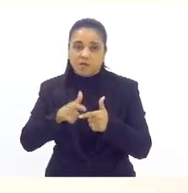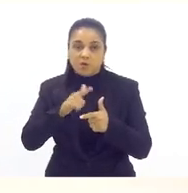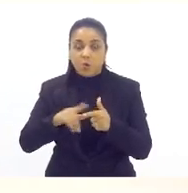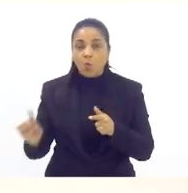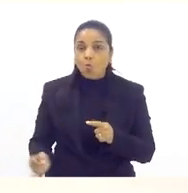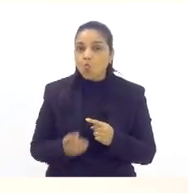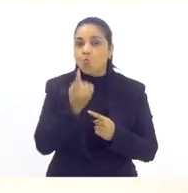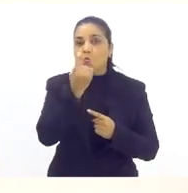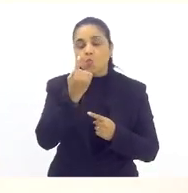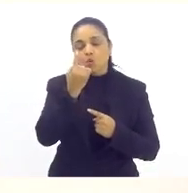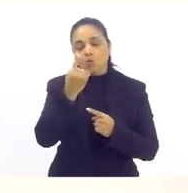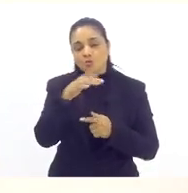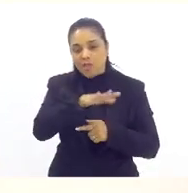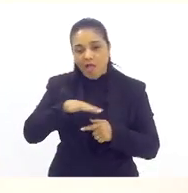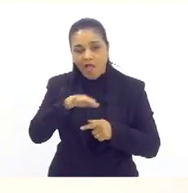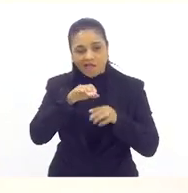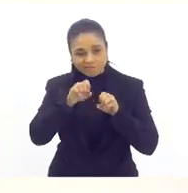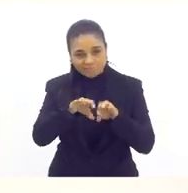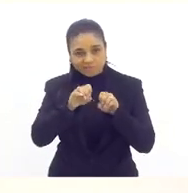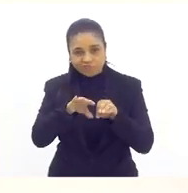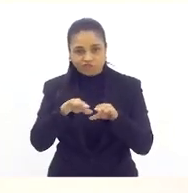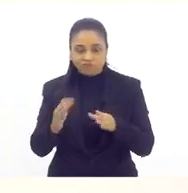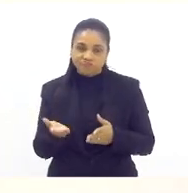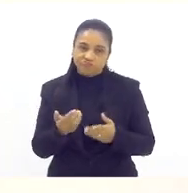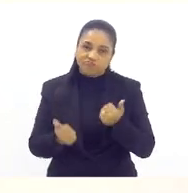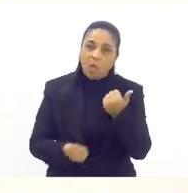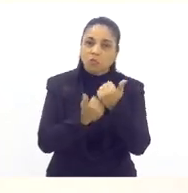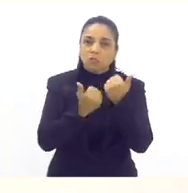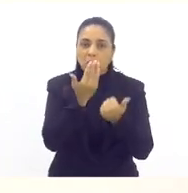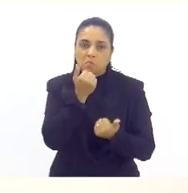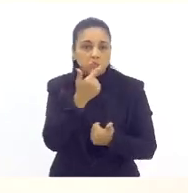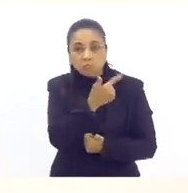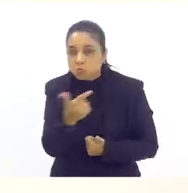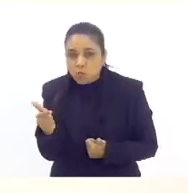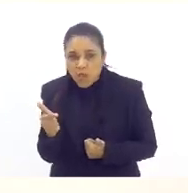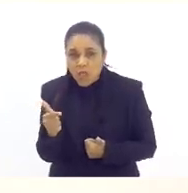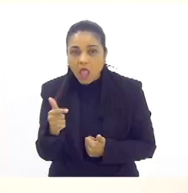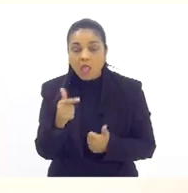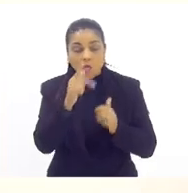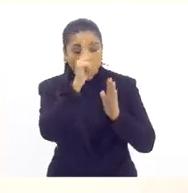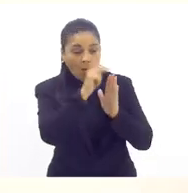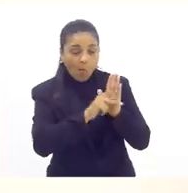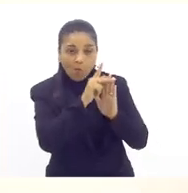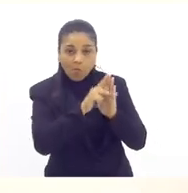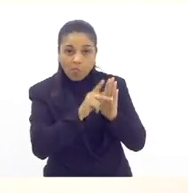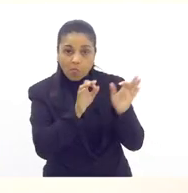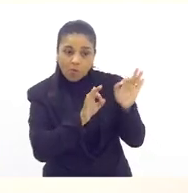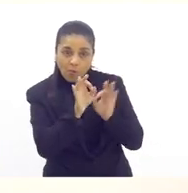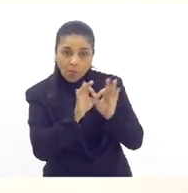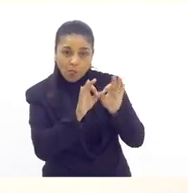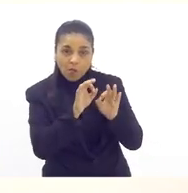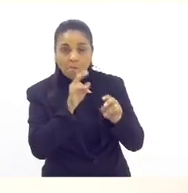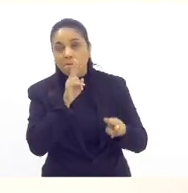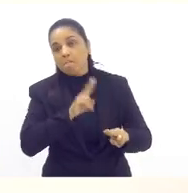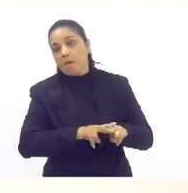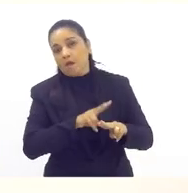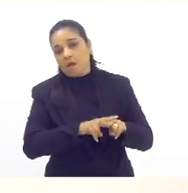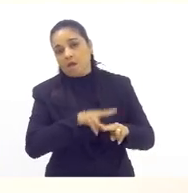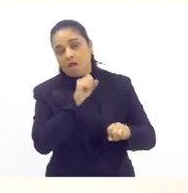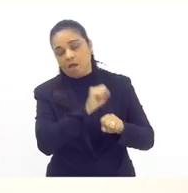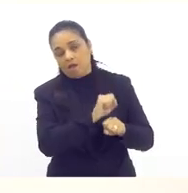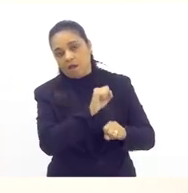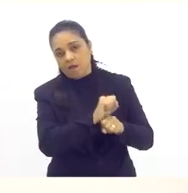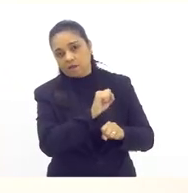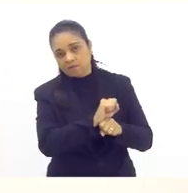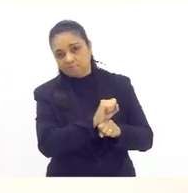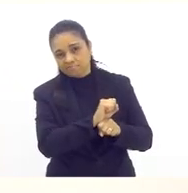os únicos da área da Educação que não recebemos auxílio alimentação nós estamos com plano desde março de 2022 congelado então